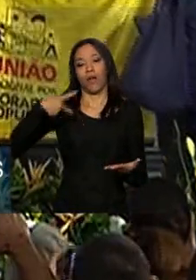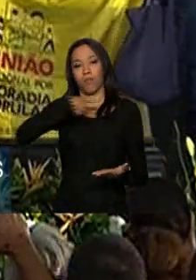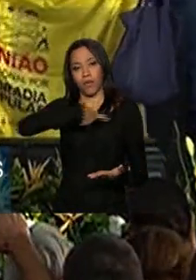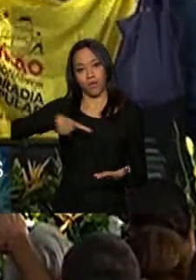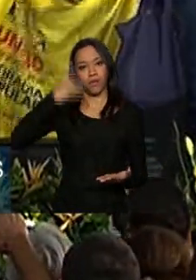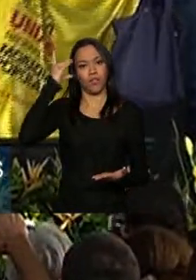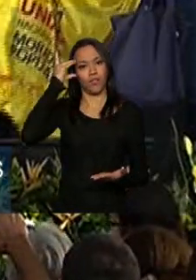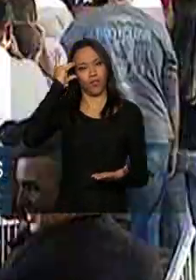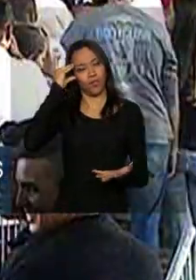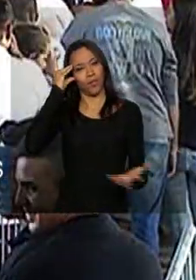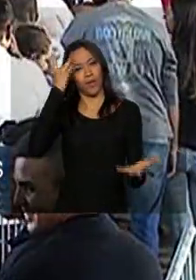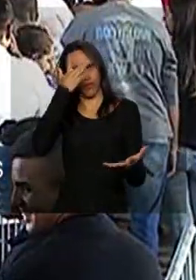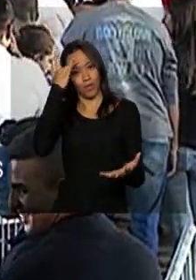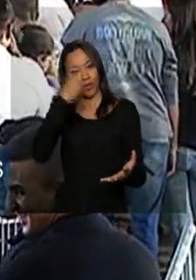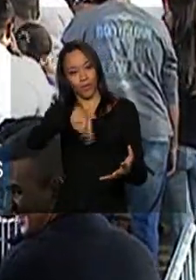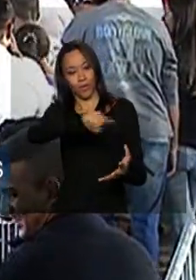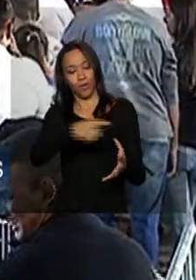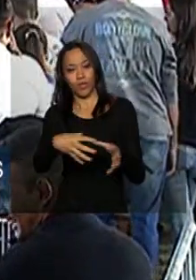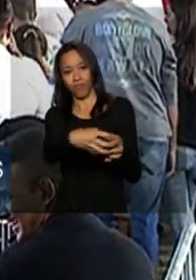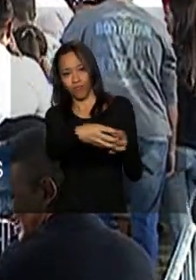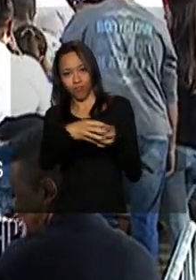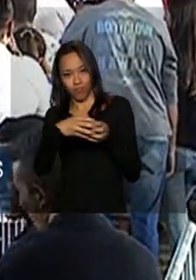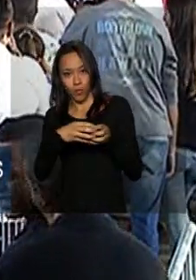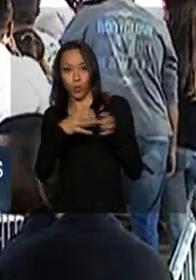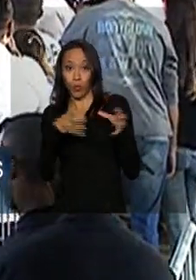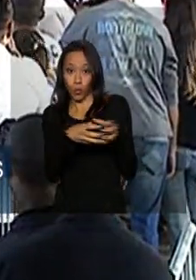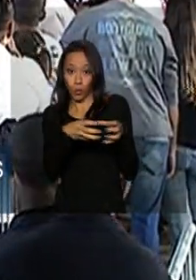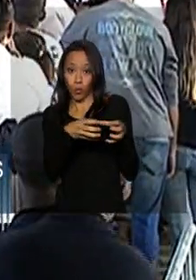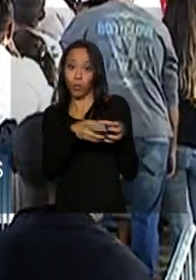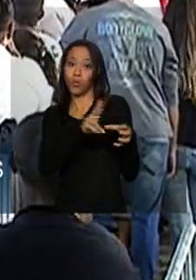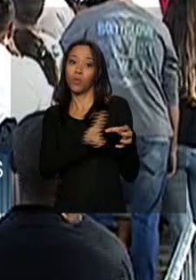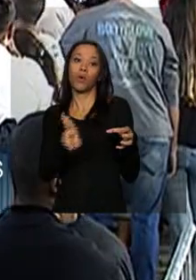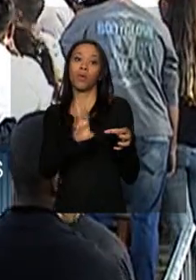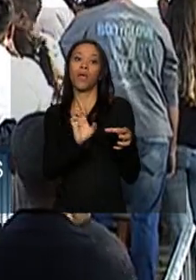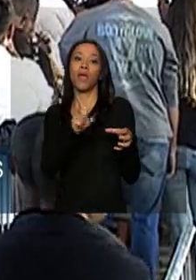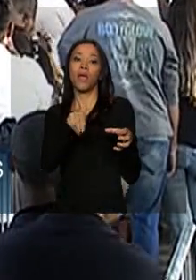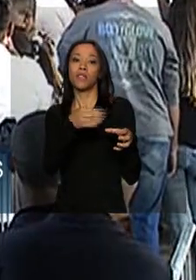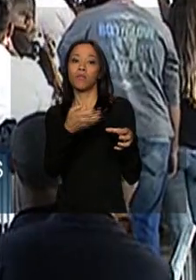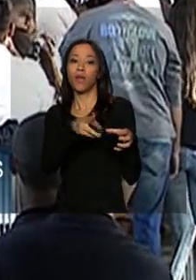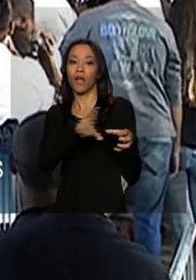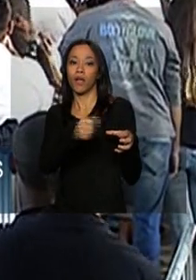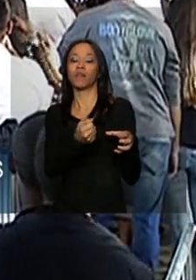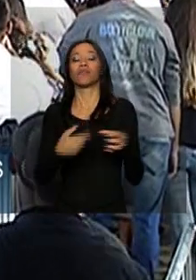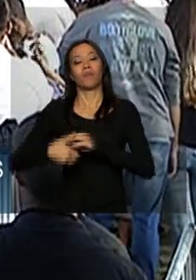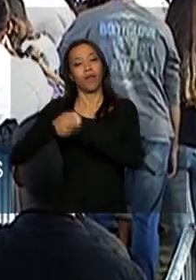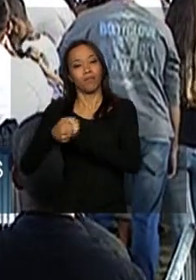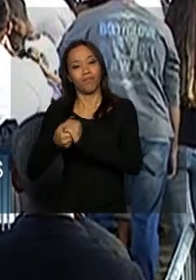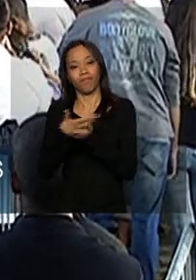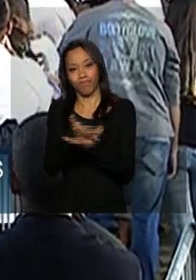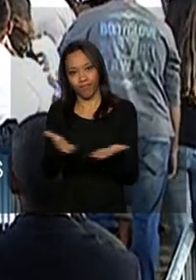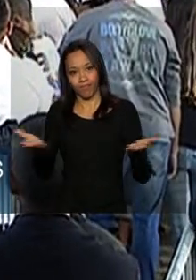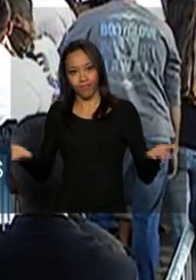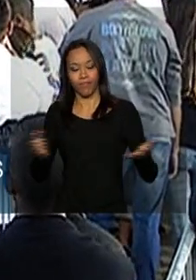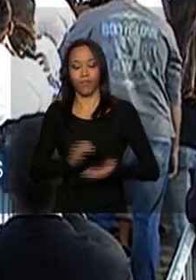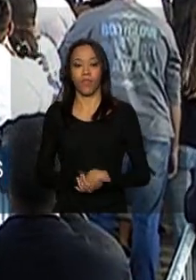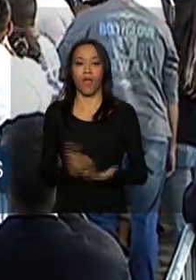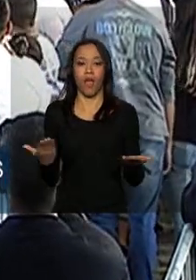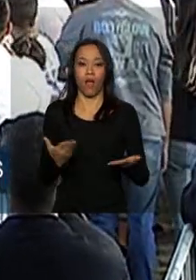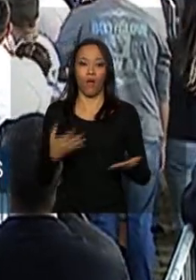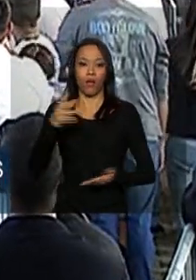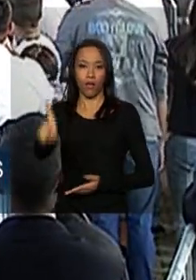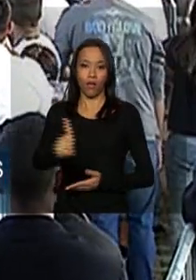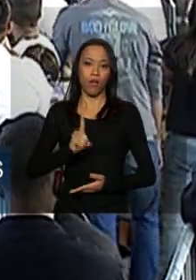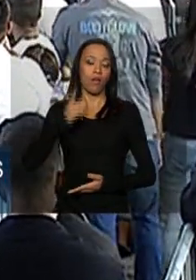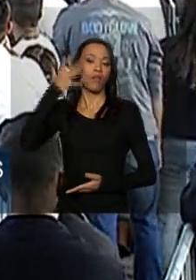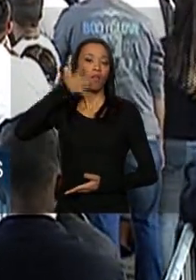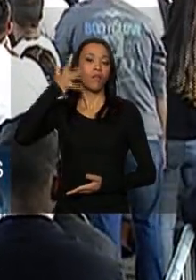os cumprimentos desses moradores do Grupo Esperança, que faz parte do Minha Casa Minha Vida Entidades. Do Rio de Janeiro,